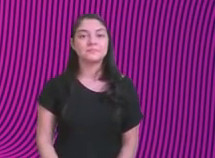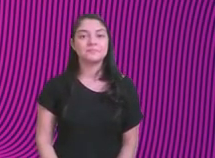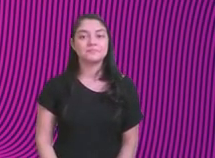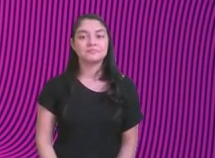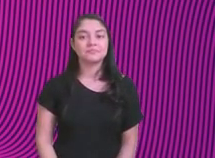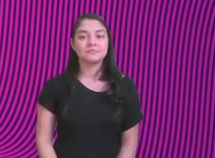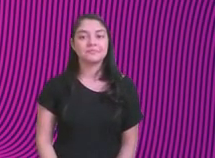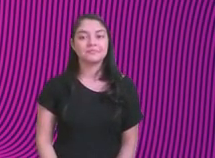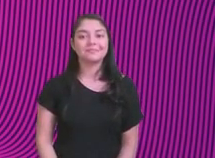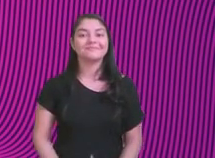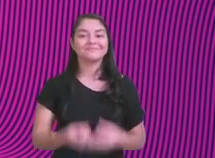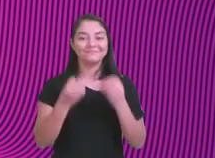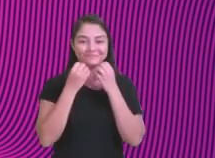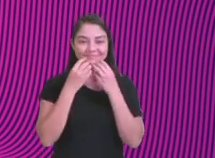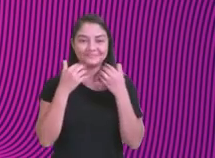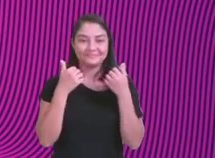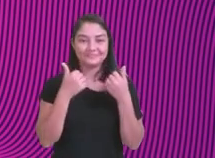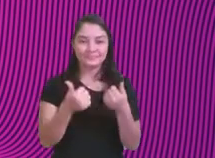Bom,